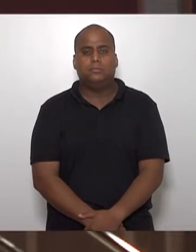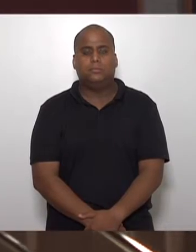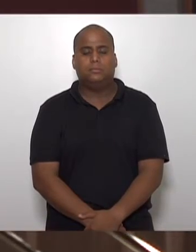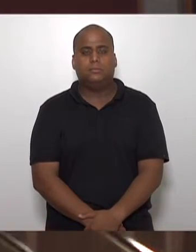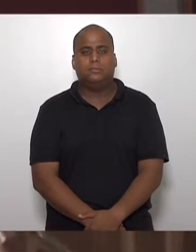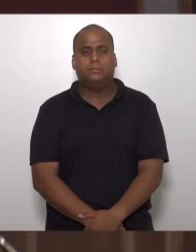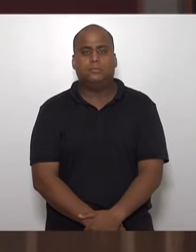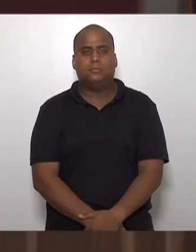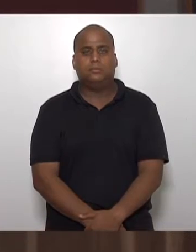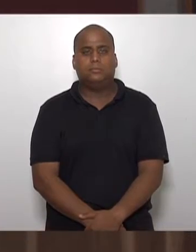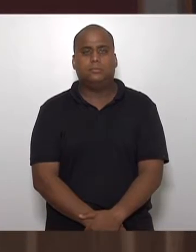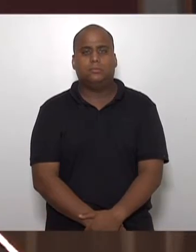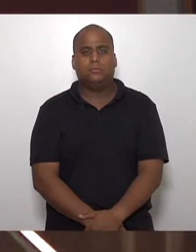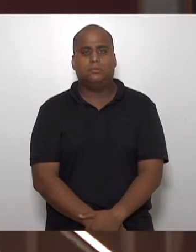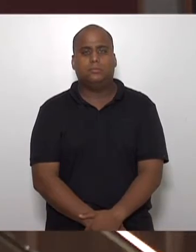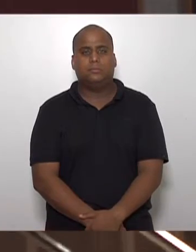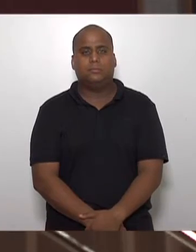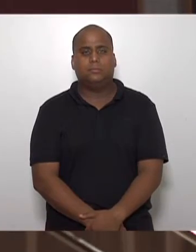op